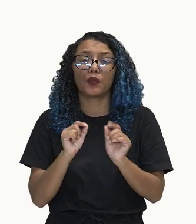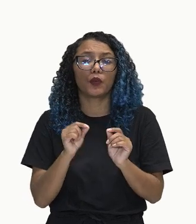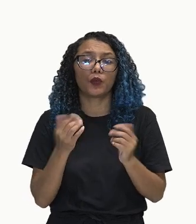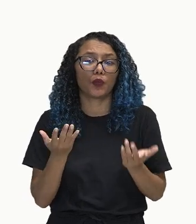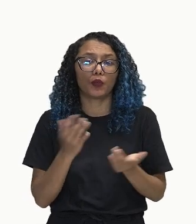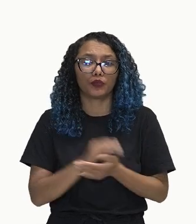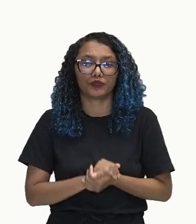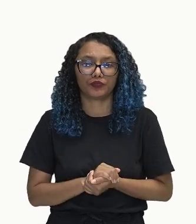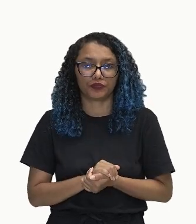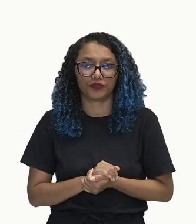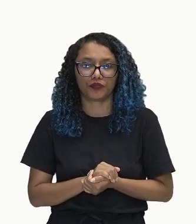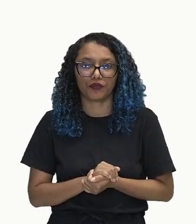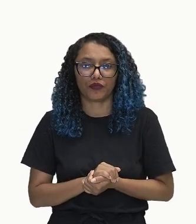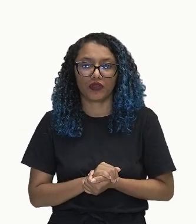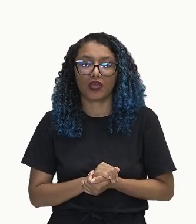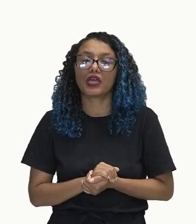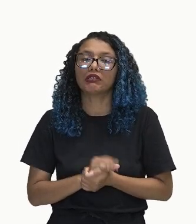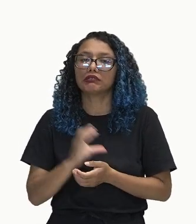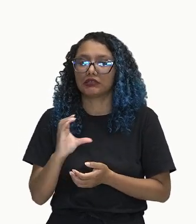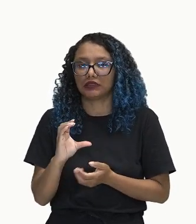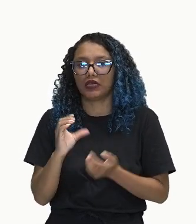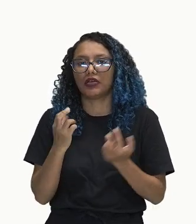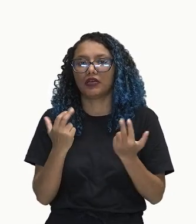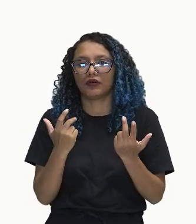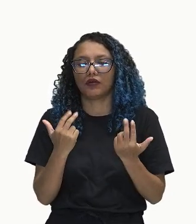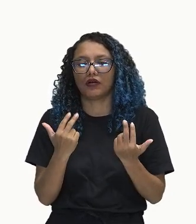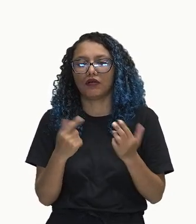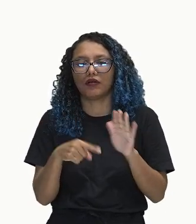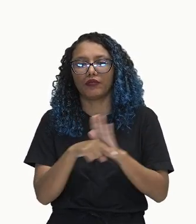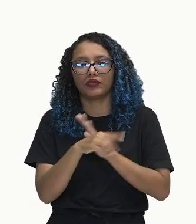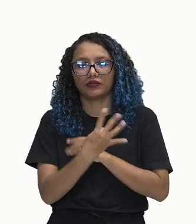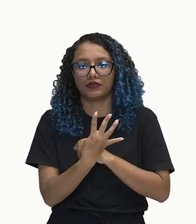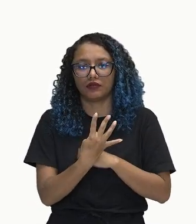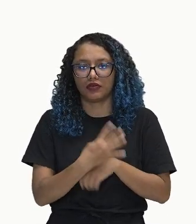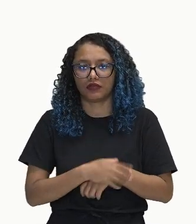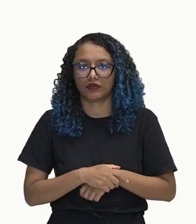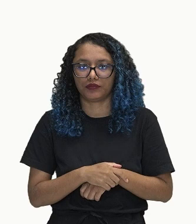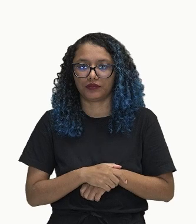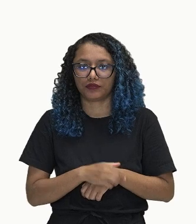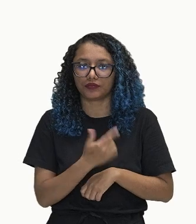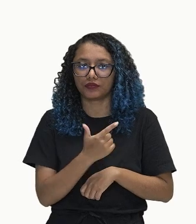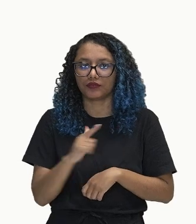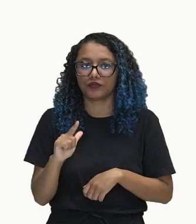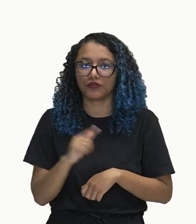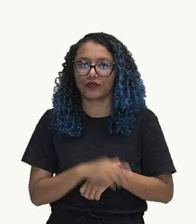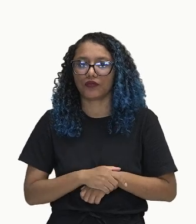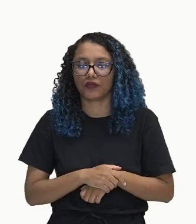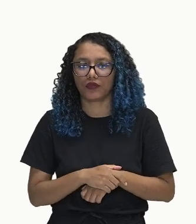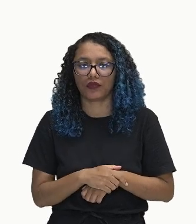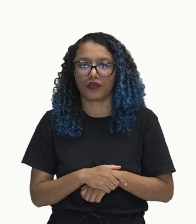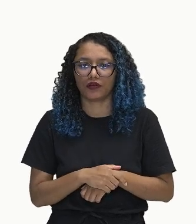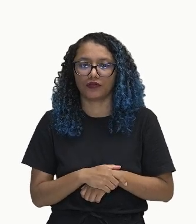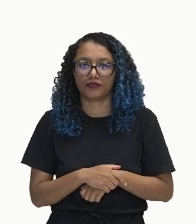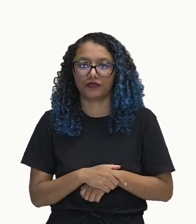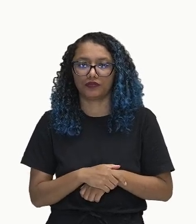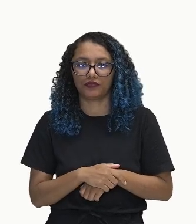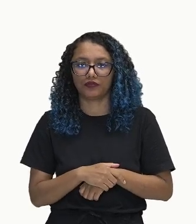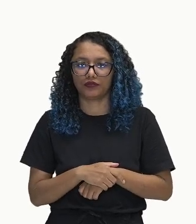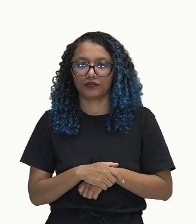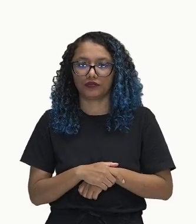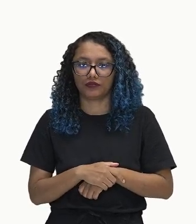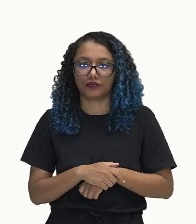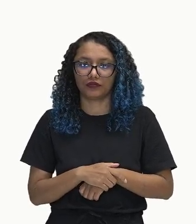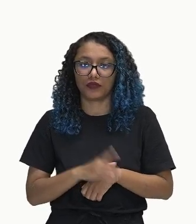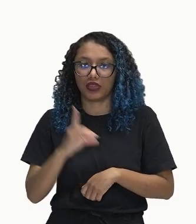estou afirmando que o c ele vale menos 4. E, finalmente, a gente tem aqui o